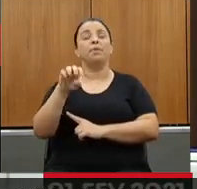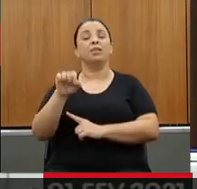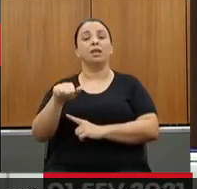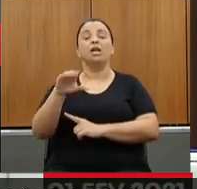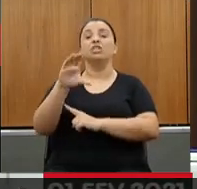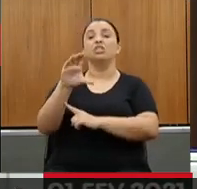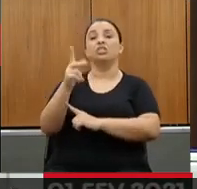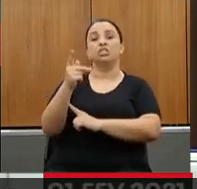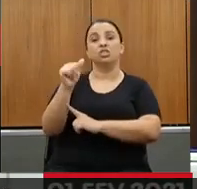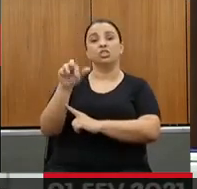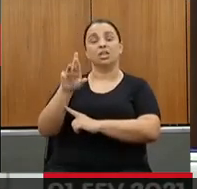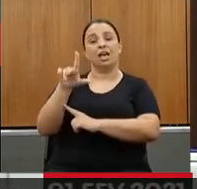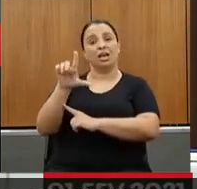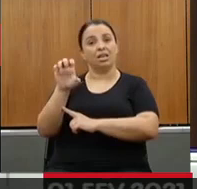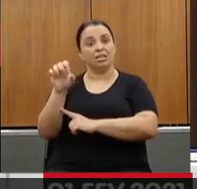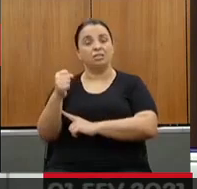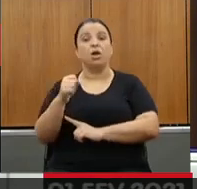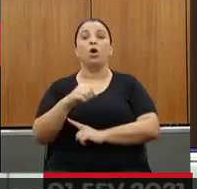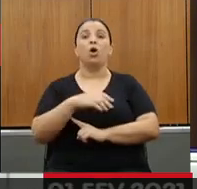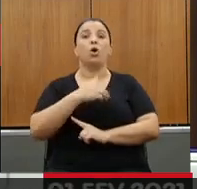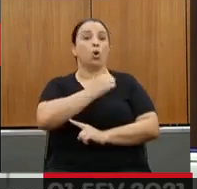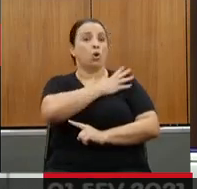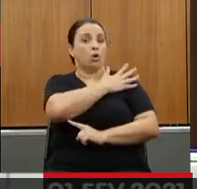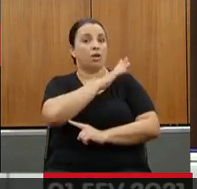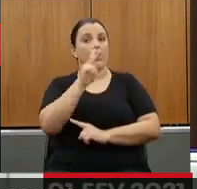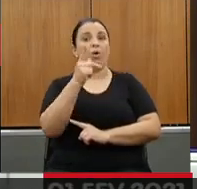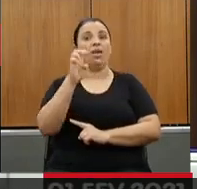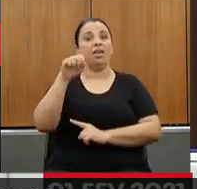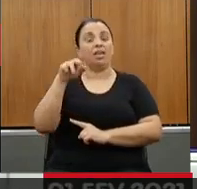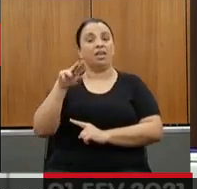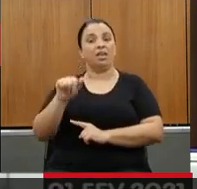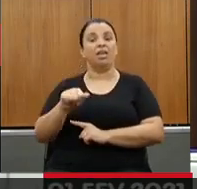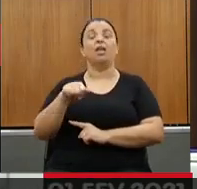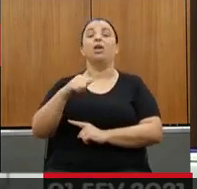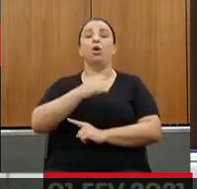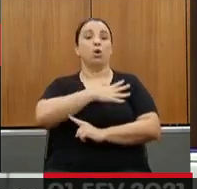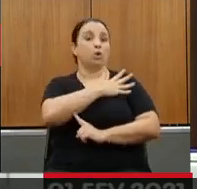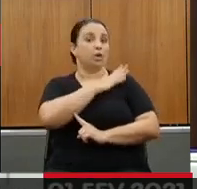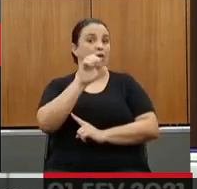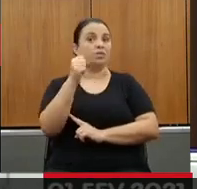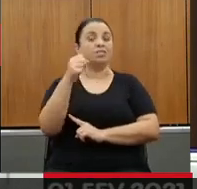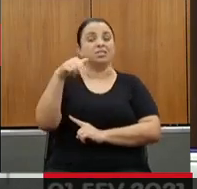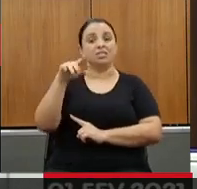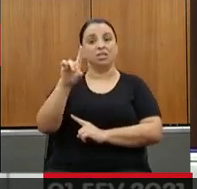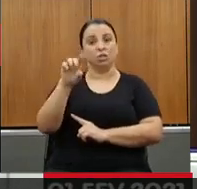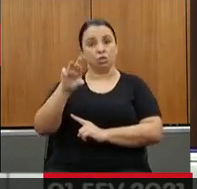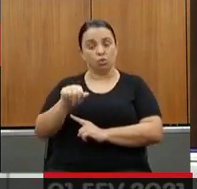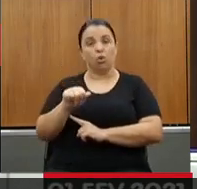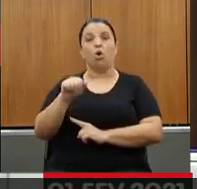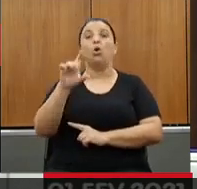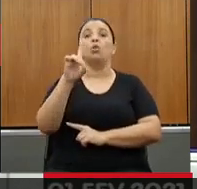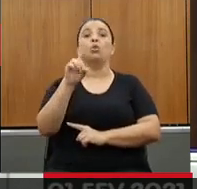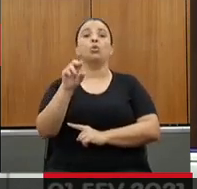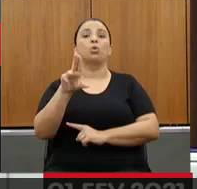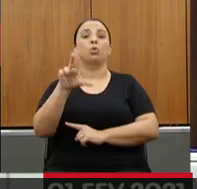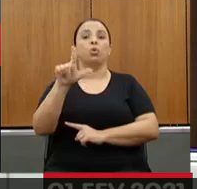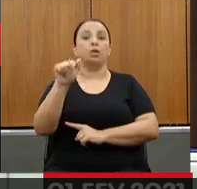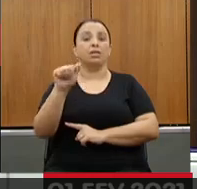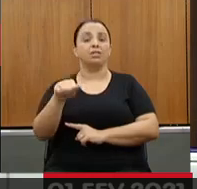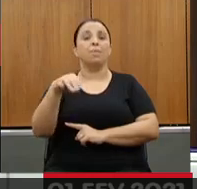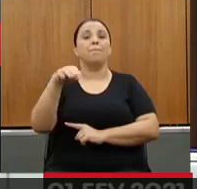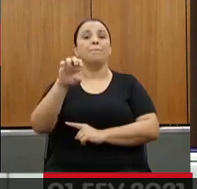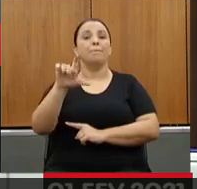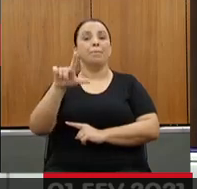Santos, Coronel Henrique, Coronel Sandro, Douglas Melo, Doutor